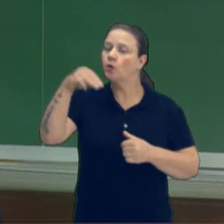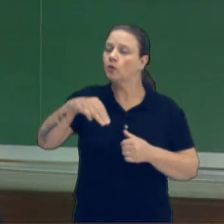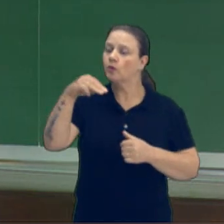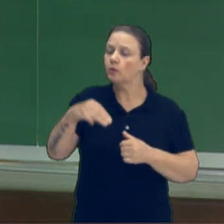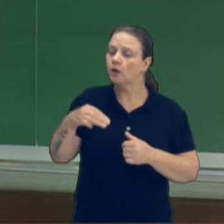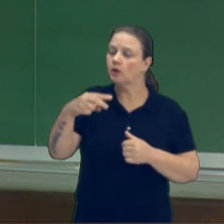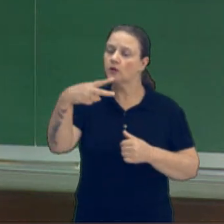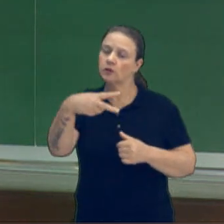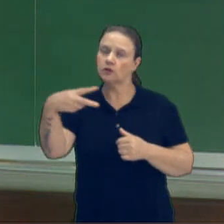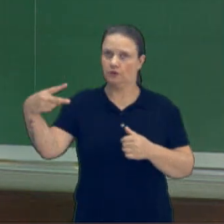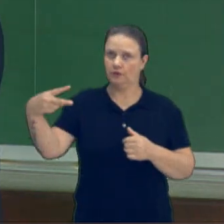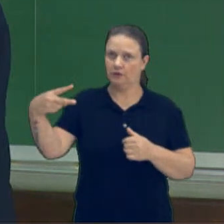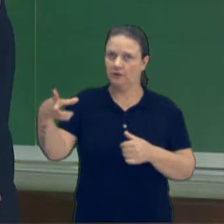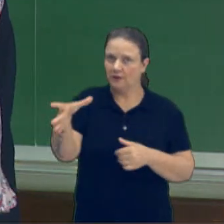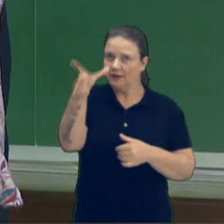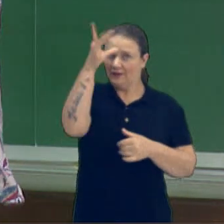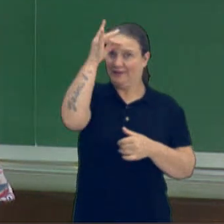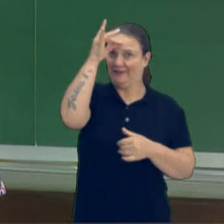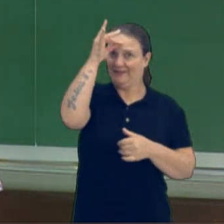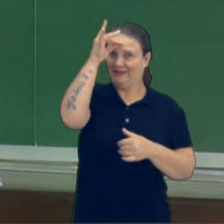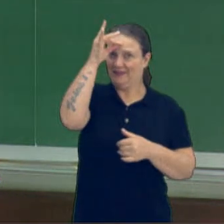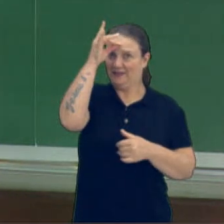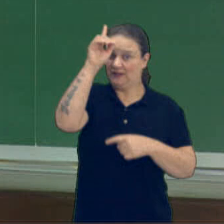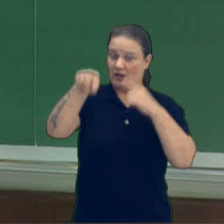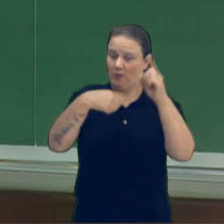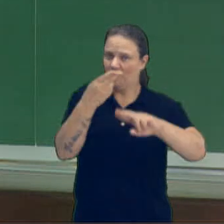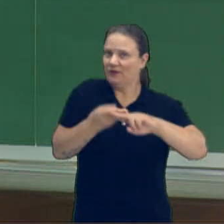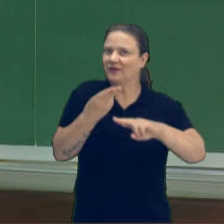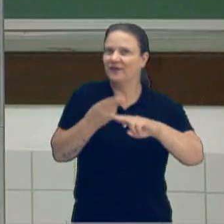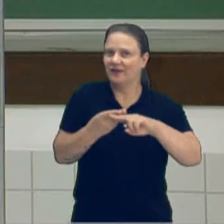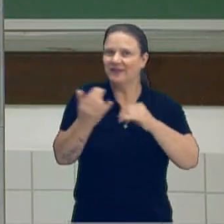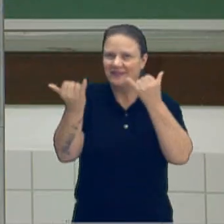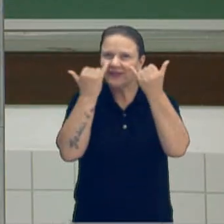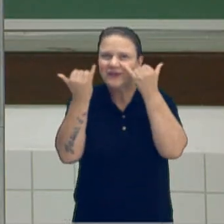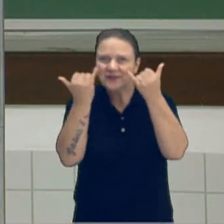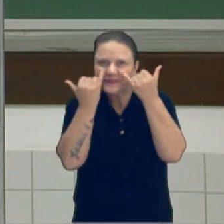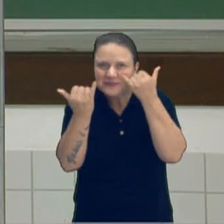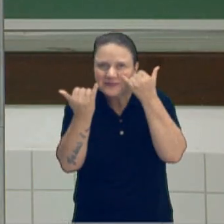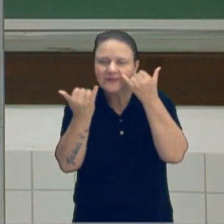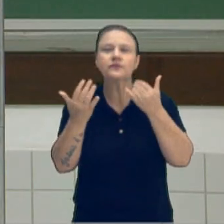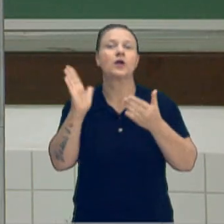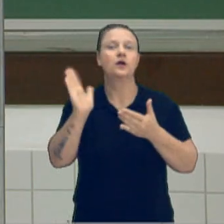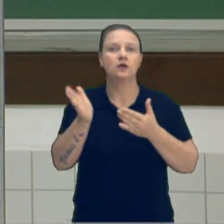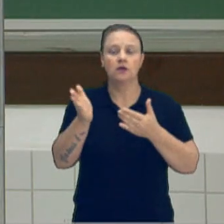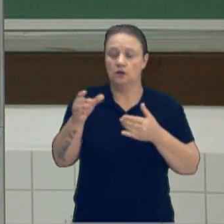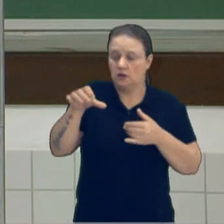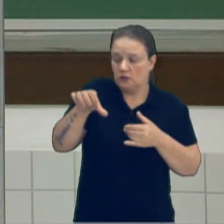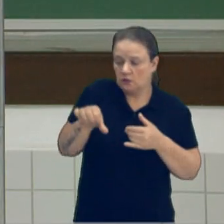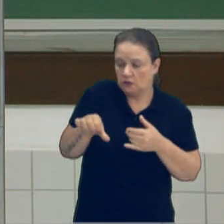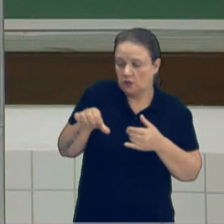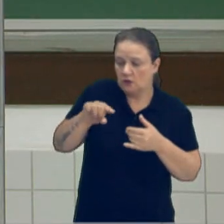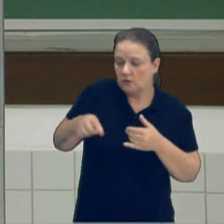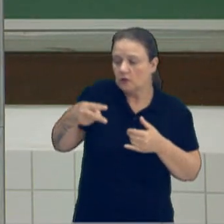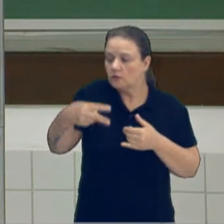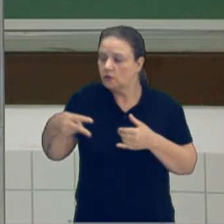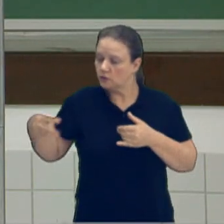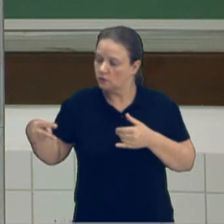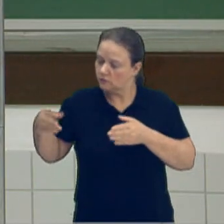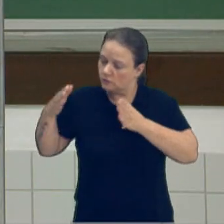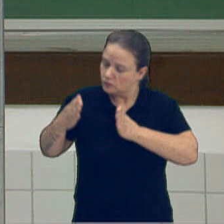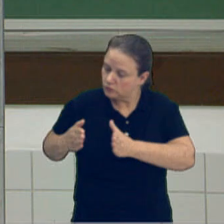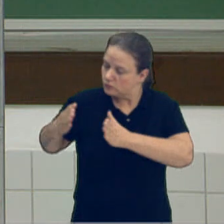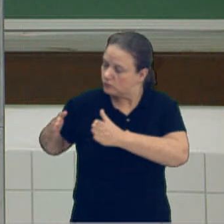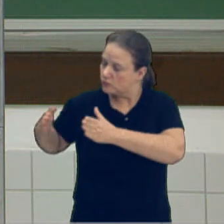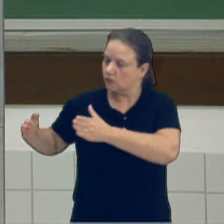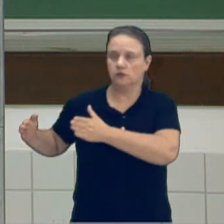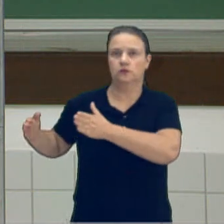1,22 m. Vamos guardar esse dado para a gente usar futuramente, tá? Então, a gente já sabe que aqui vai ter 9,22, 9,22, até